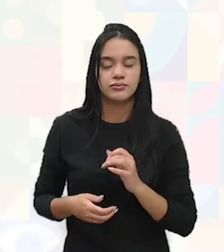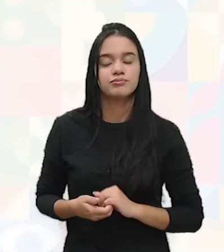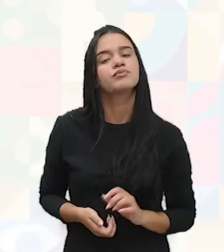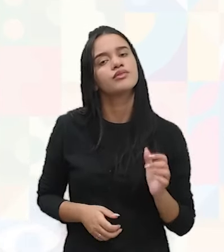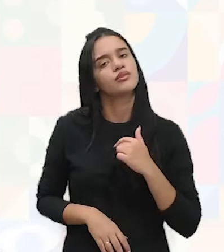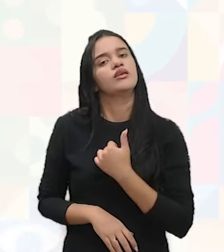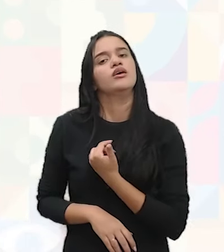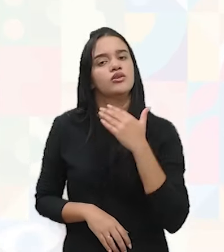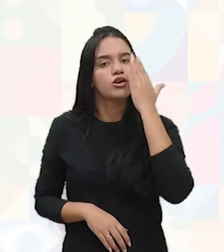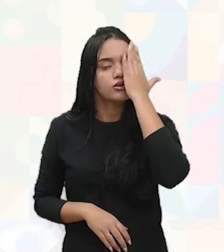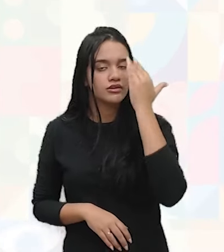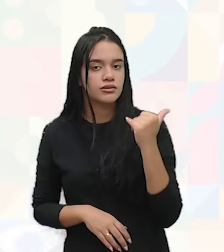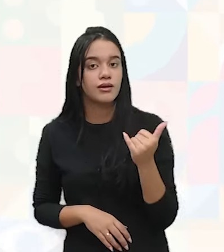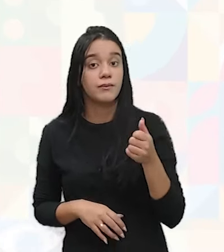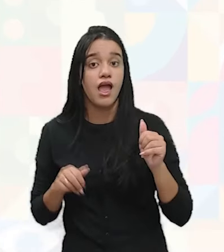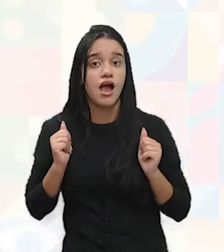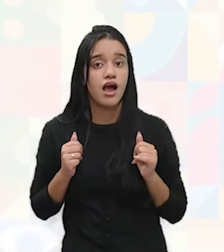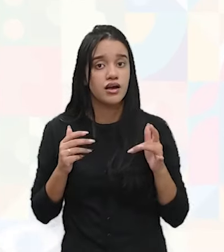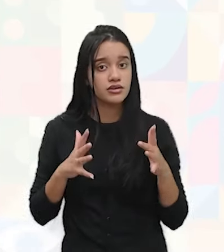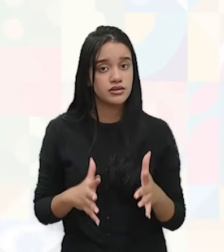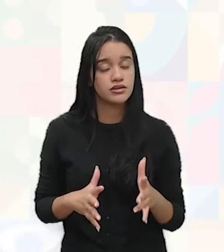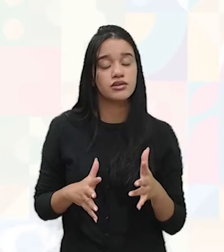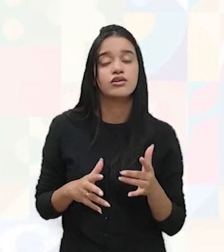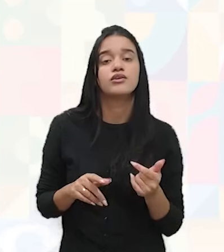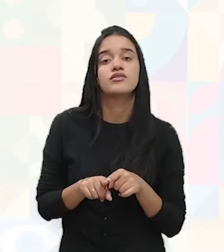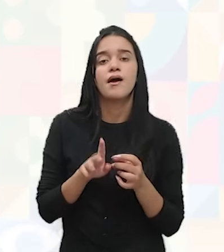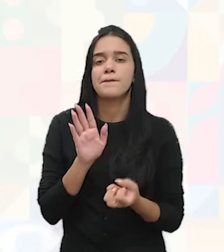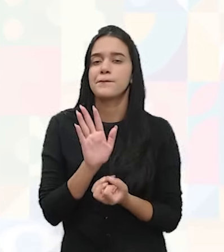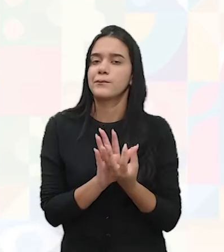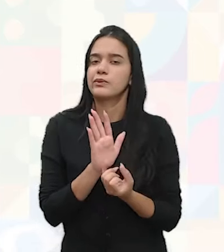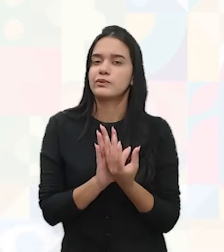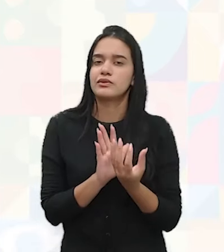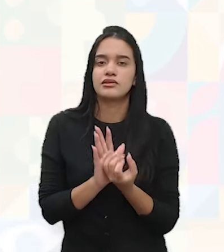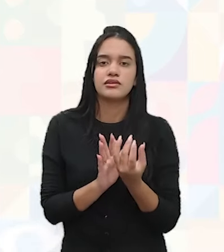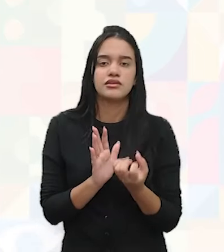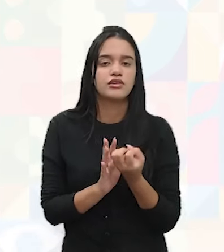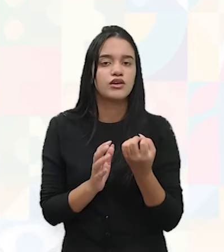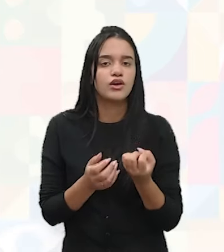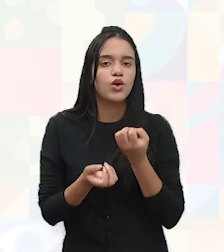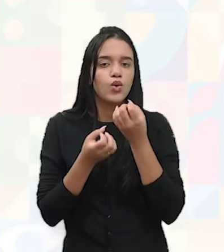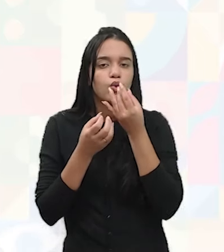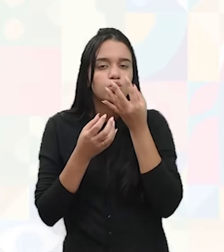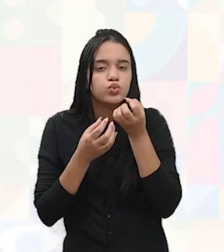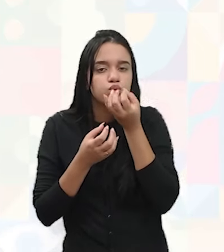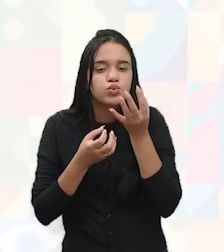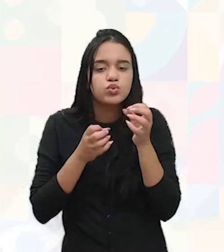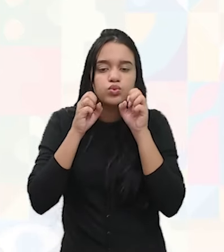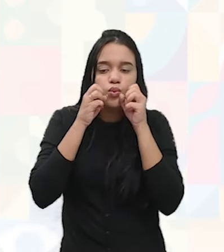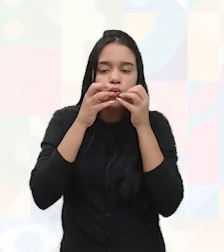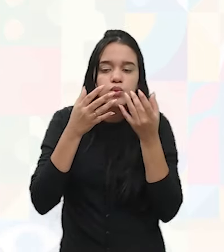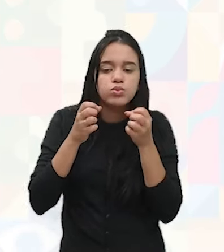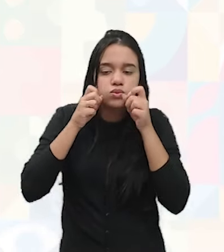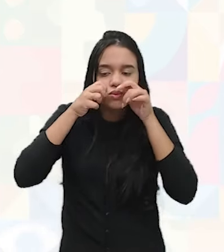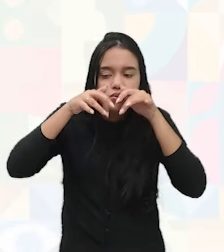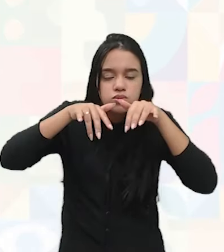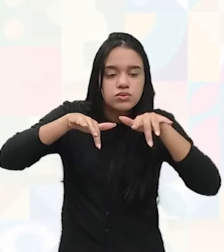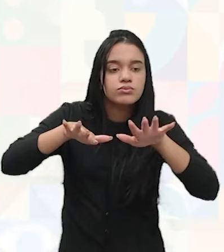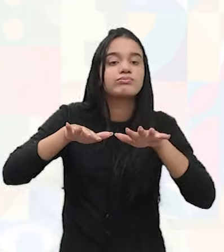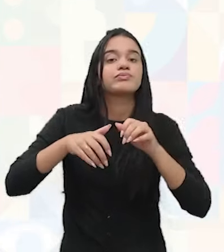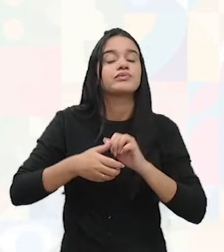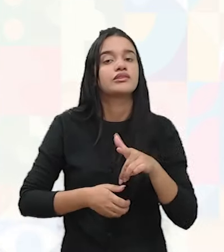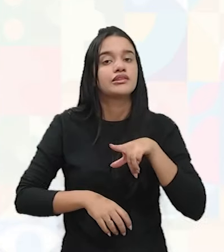a gente sabe que a betoneira em Ação ela vai produzir Muita poeira Então vai empoeirar o cilindro tá então a